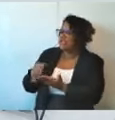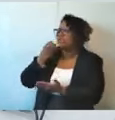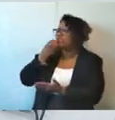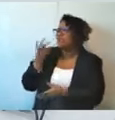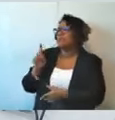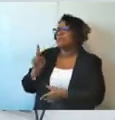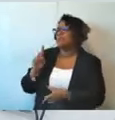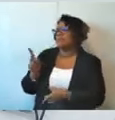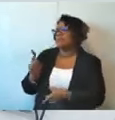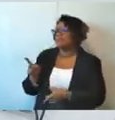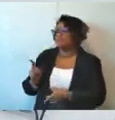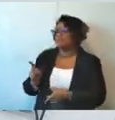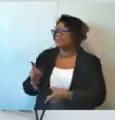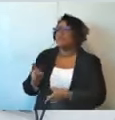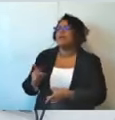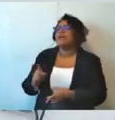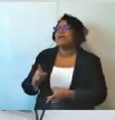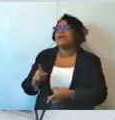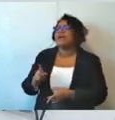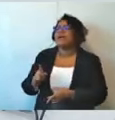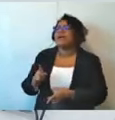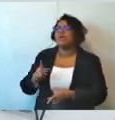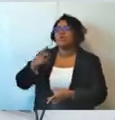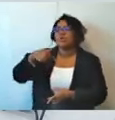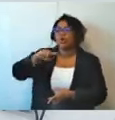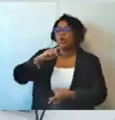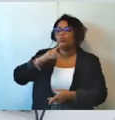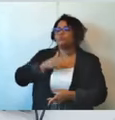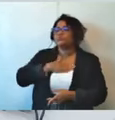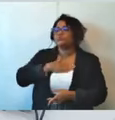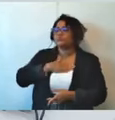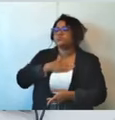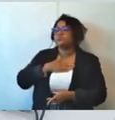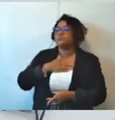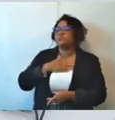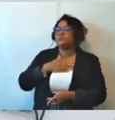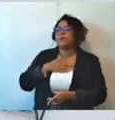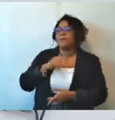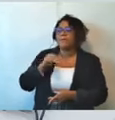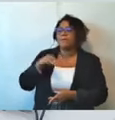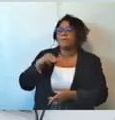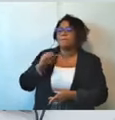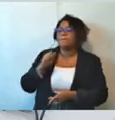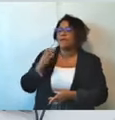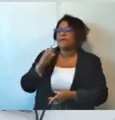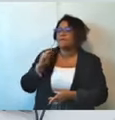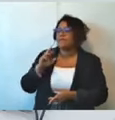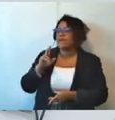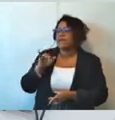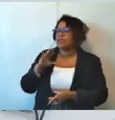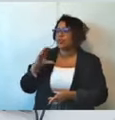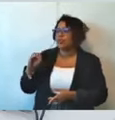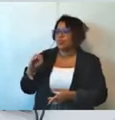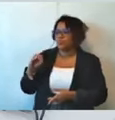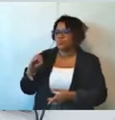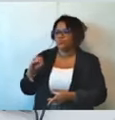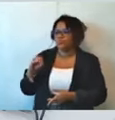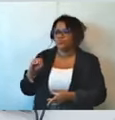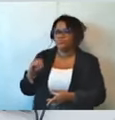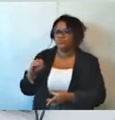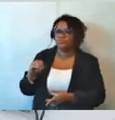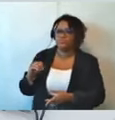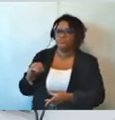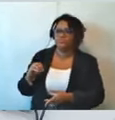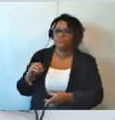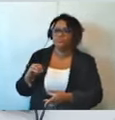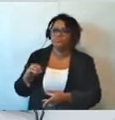fica uma mistura danada. A gente costuma com maçarico queimar. Sim, né? Mas não deixa de ser uma tinta, né? Mas a gente já costuma apagar com